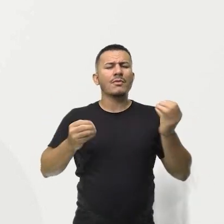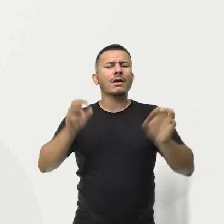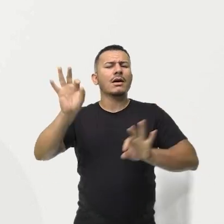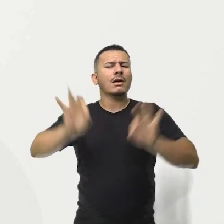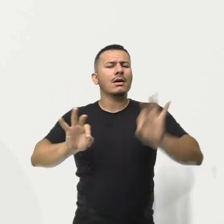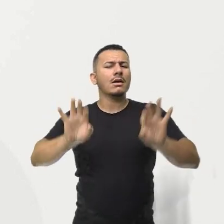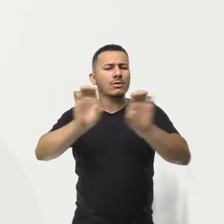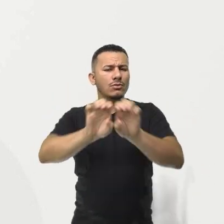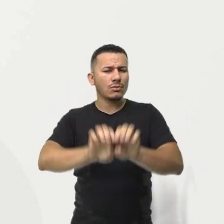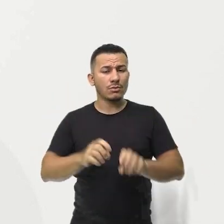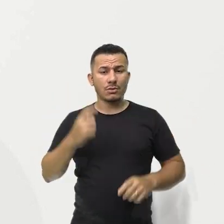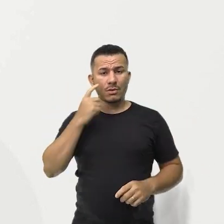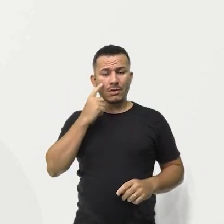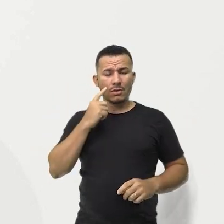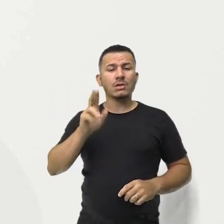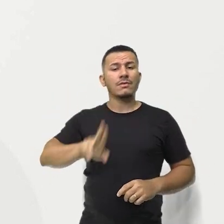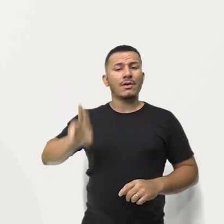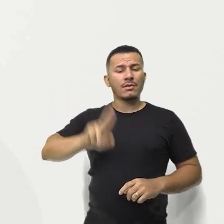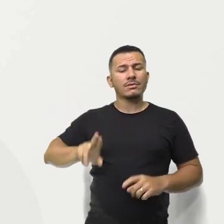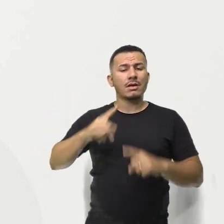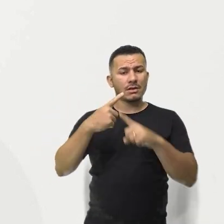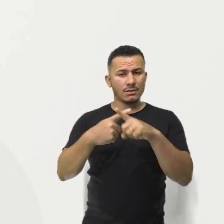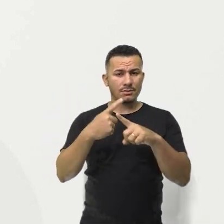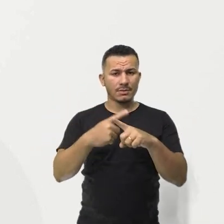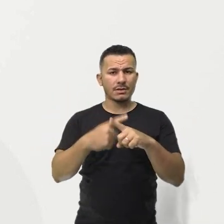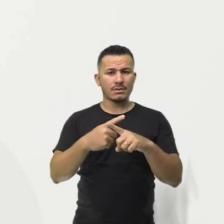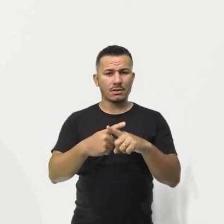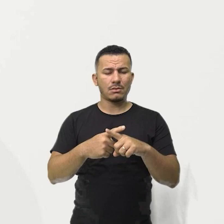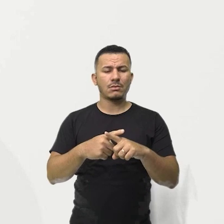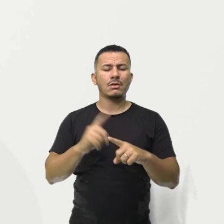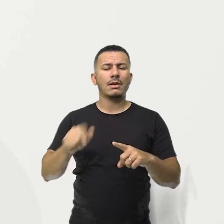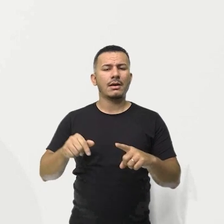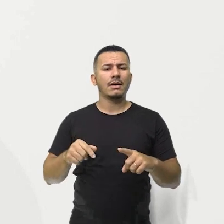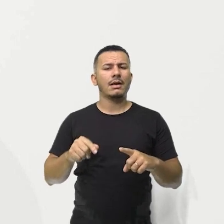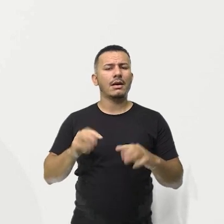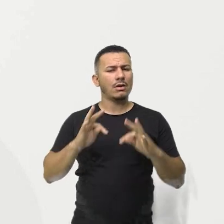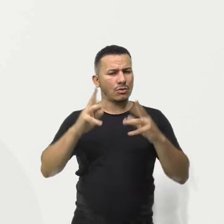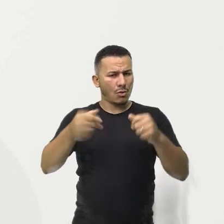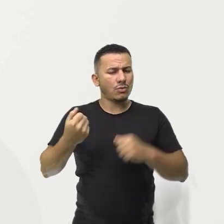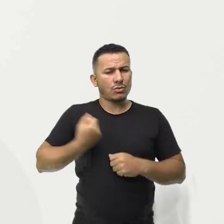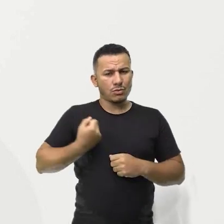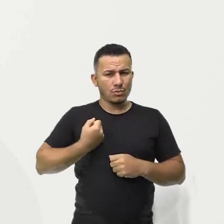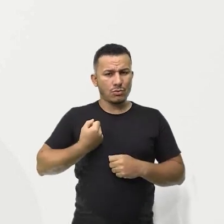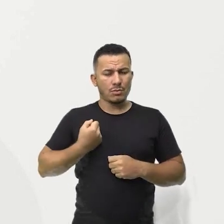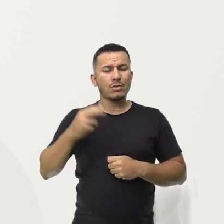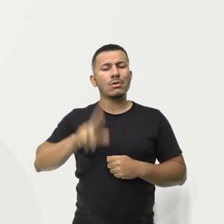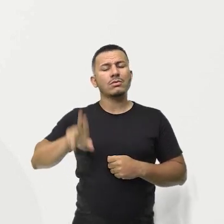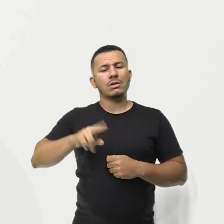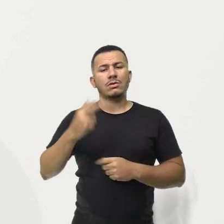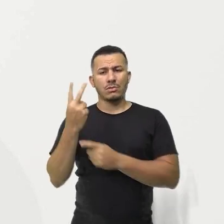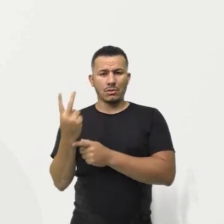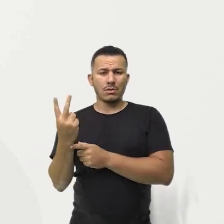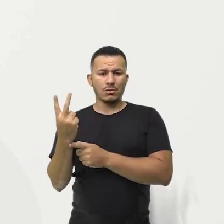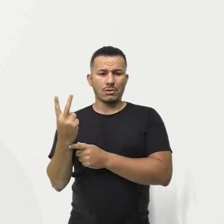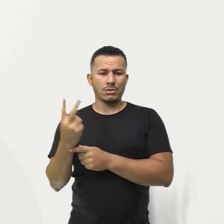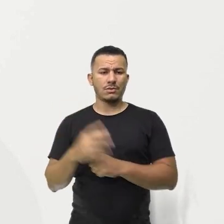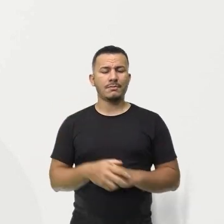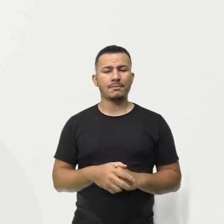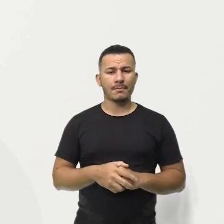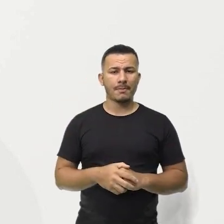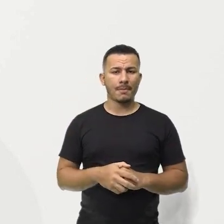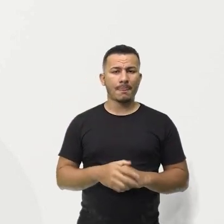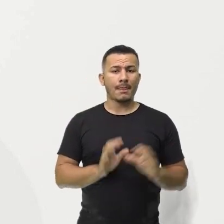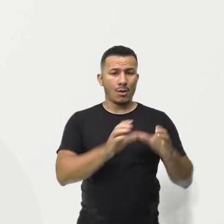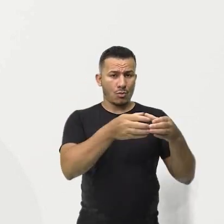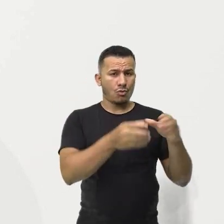próximo polígono após a ampliação, né? Após fazer o que o Alex iria fazer. Vamos multiplicar, alunos, presta